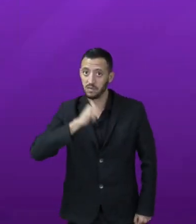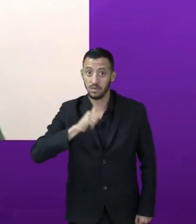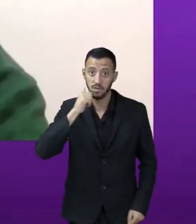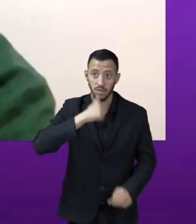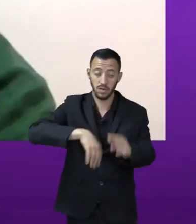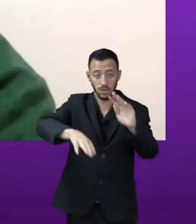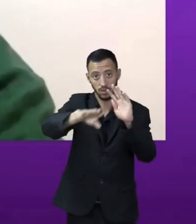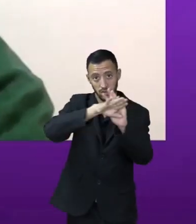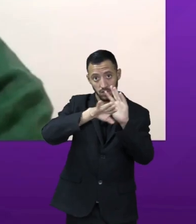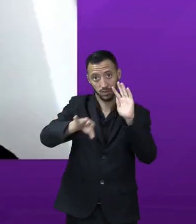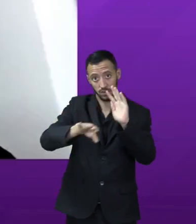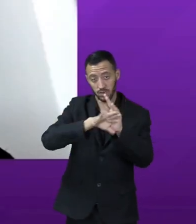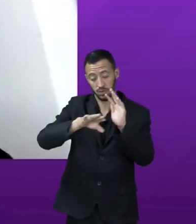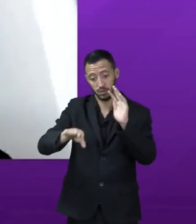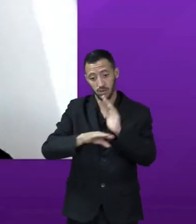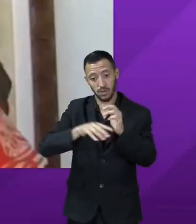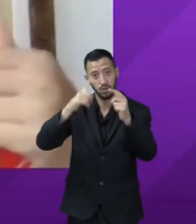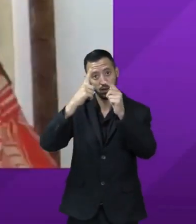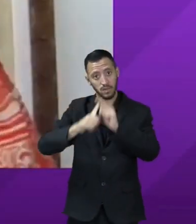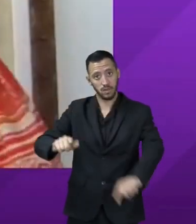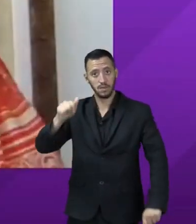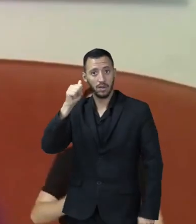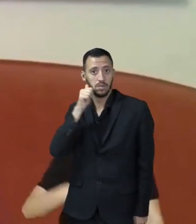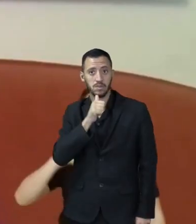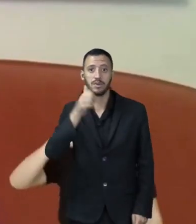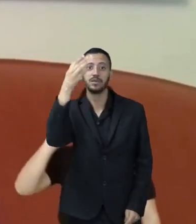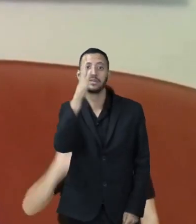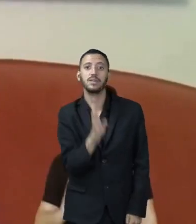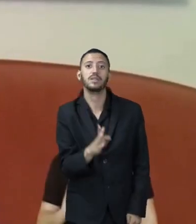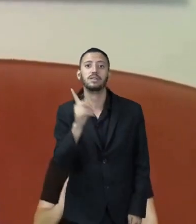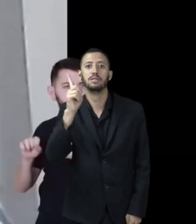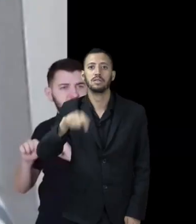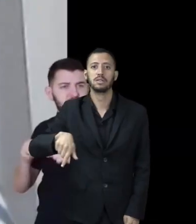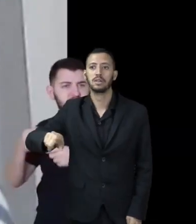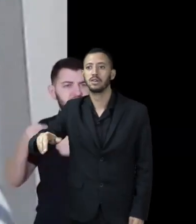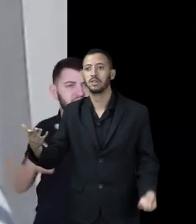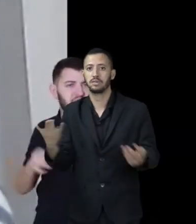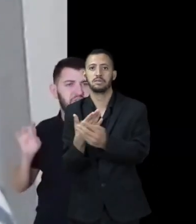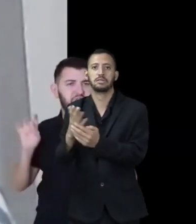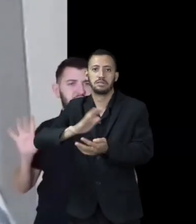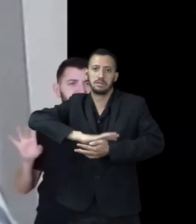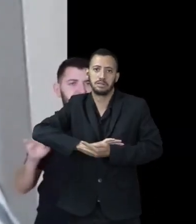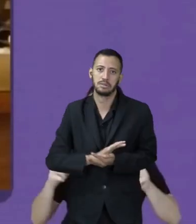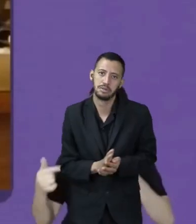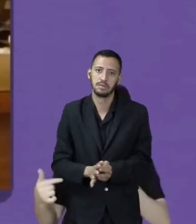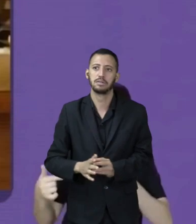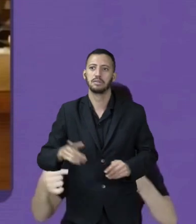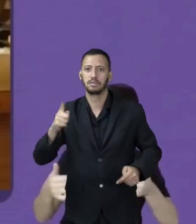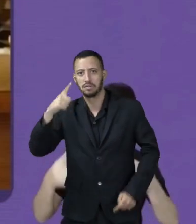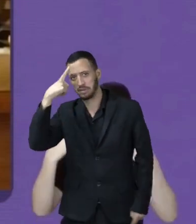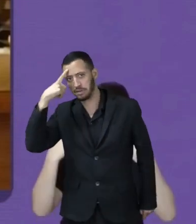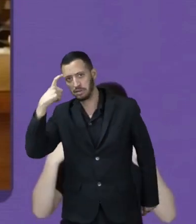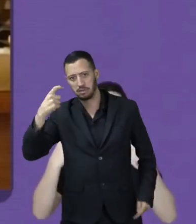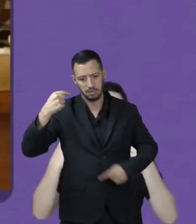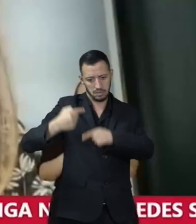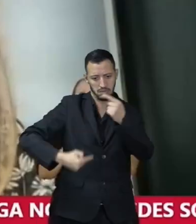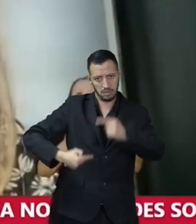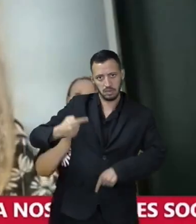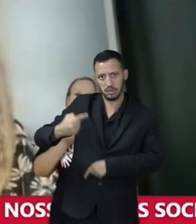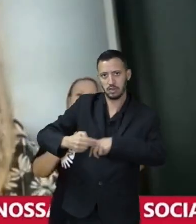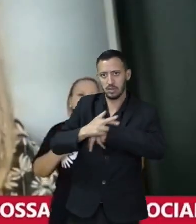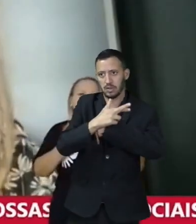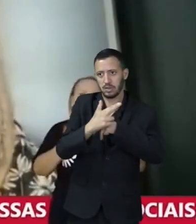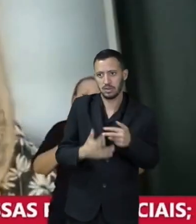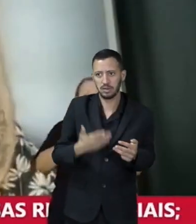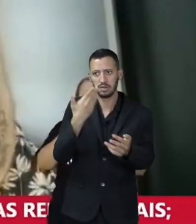que encara os desafios das mulheres brasileiras, a misoginia, discriminação, a violência política de gênero,